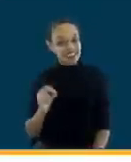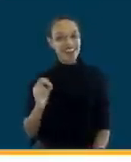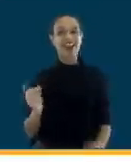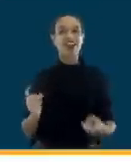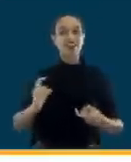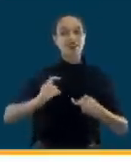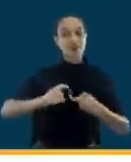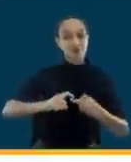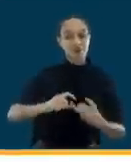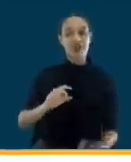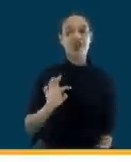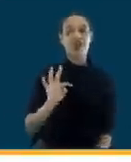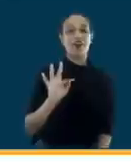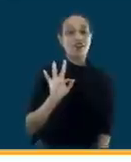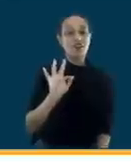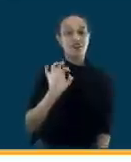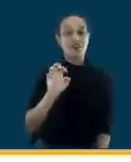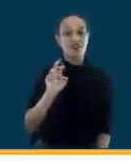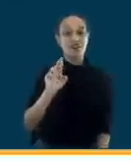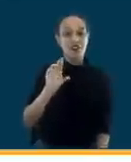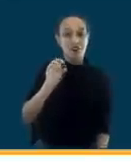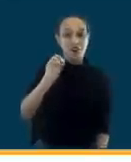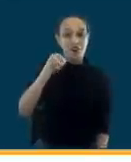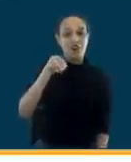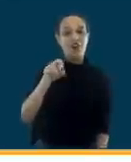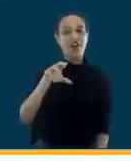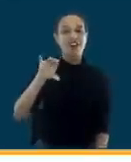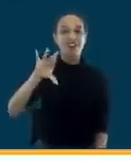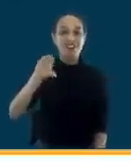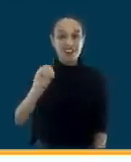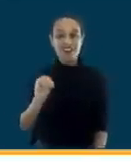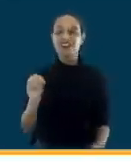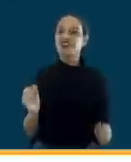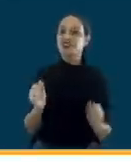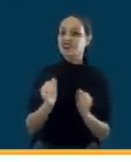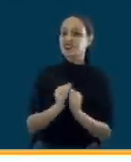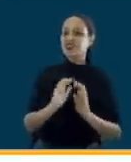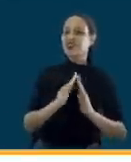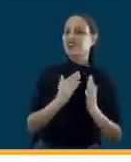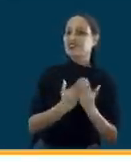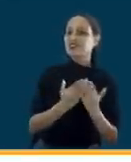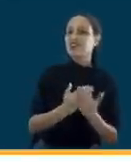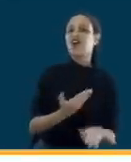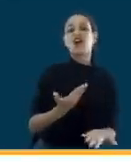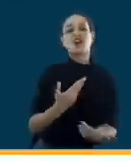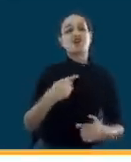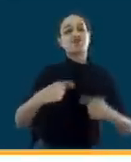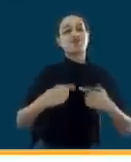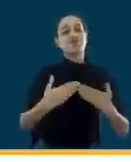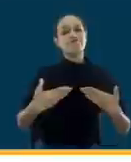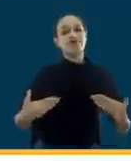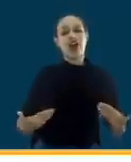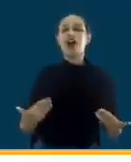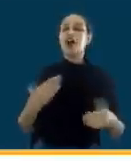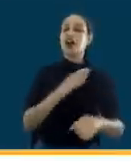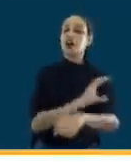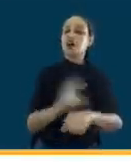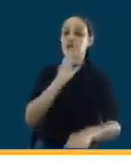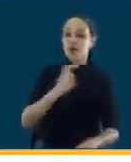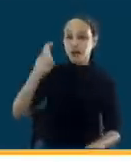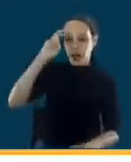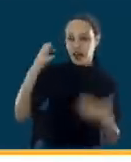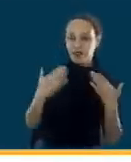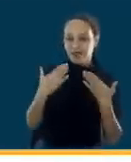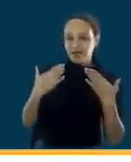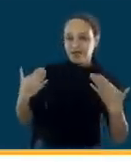RJ, em parceria com a Escola de Políticas Culturais, oferecem a partir do dia de hoje,